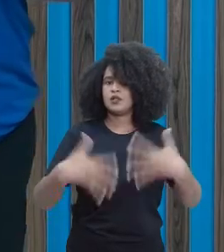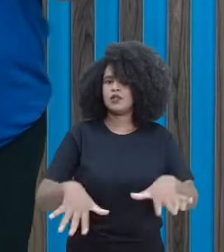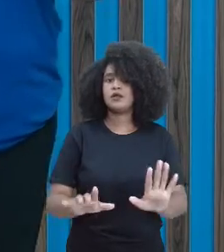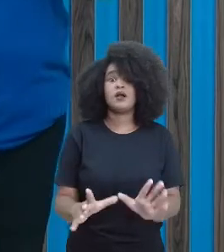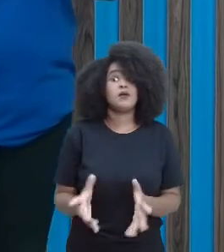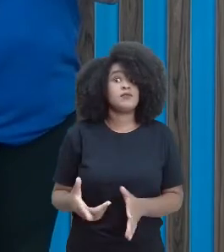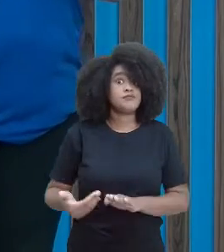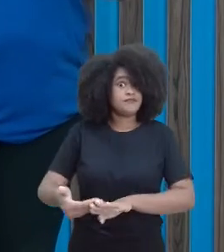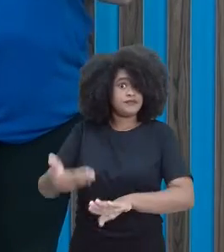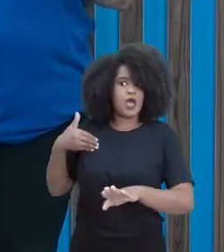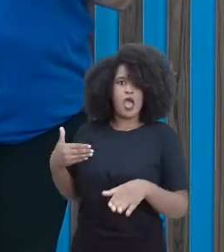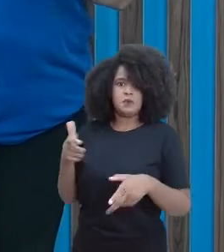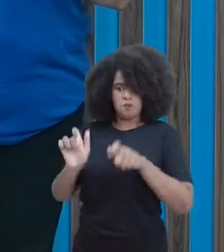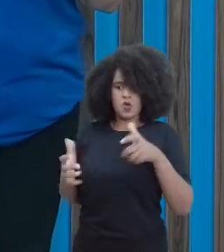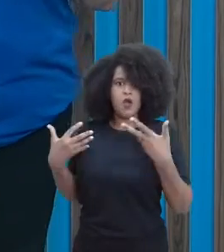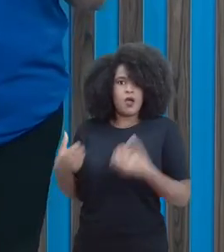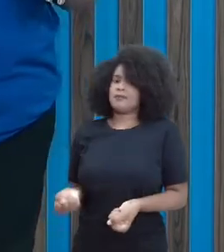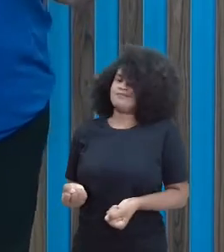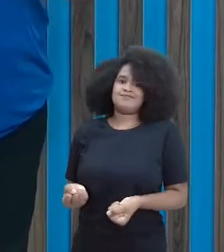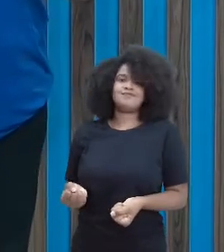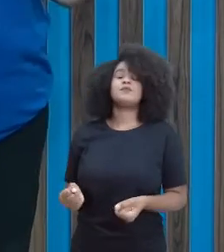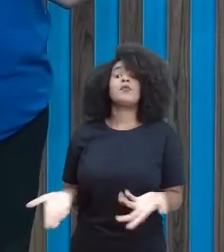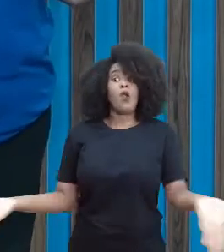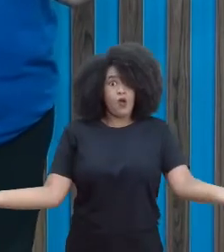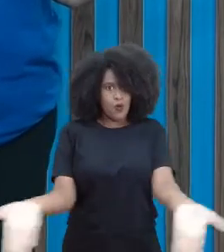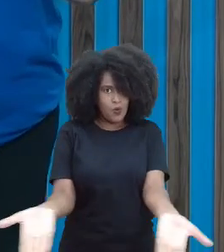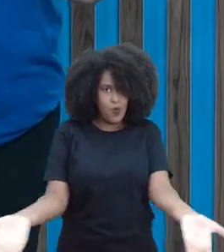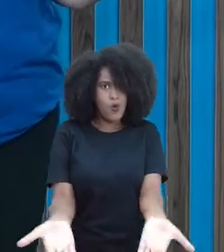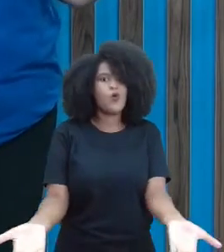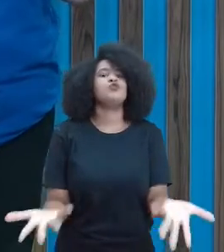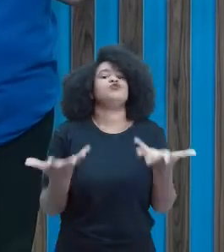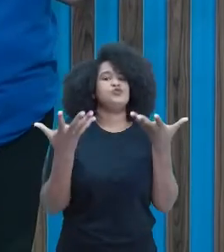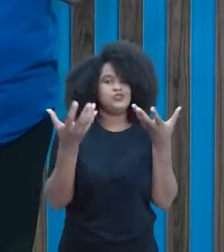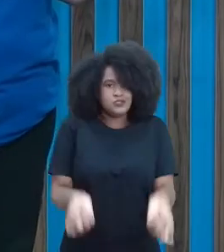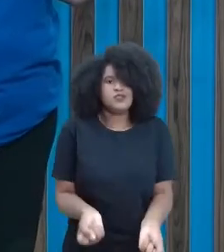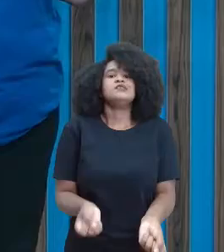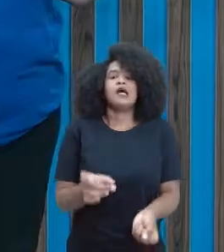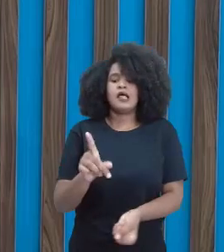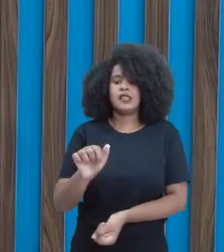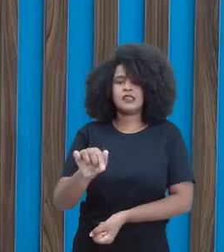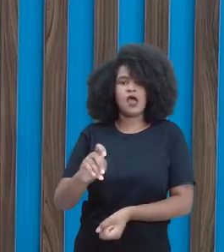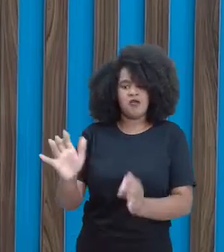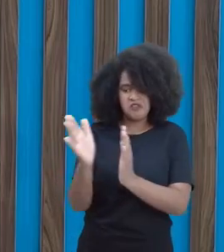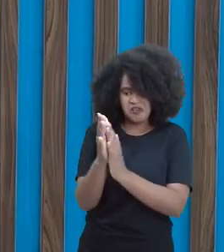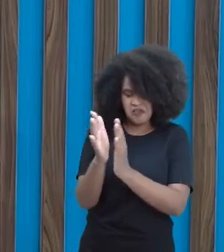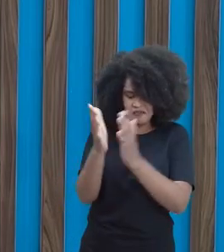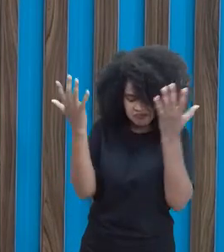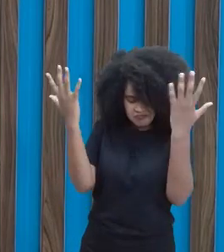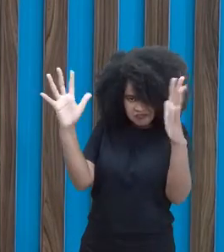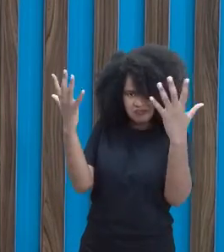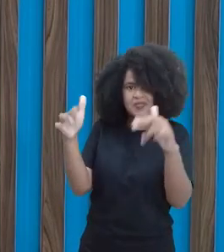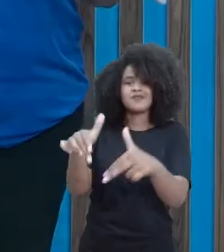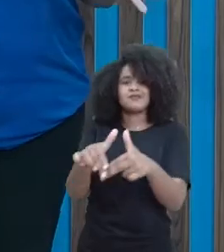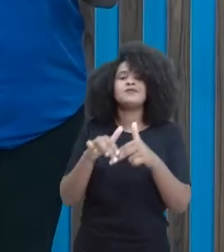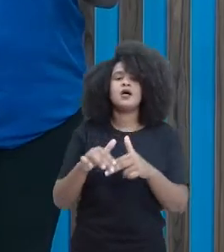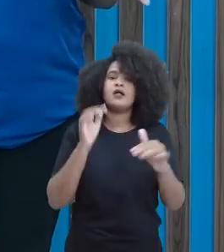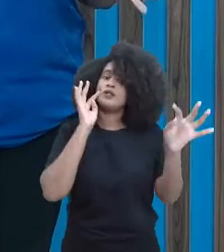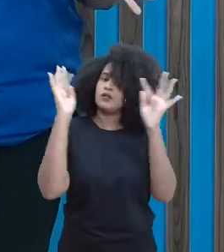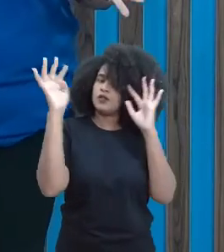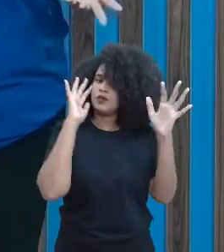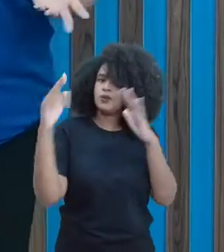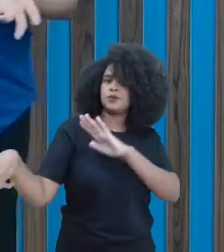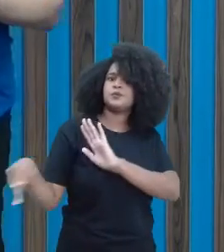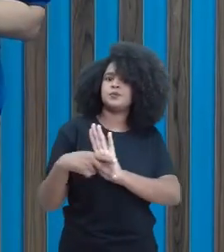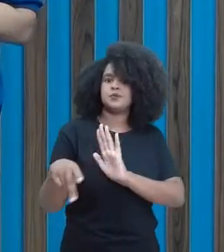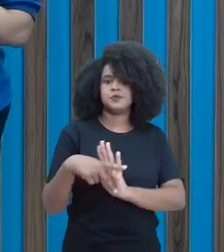científica na época, mas hoje Darwin é aclamado, né? Por conta dessas considerações que ele